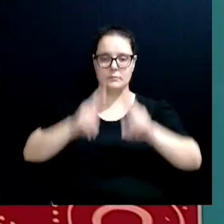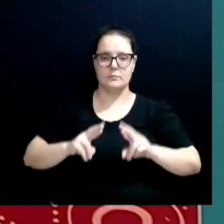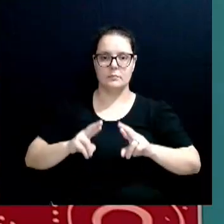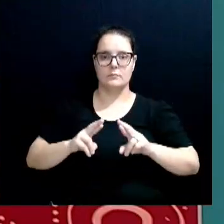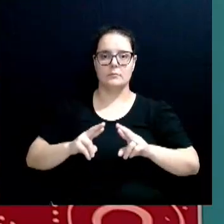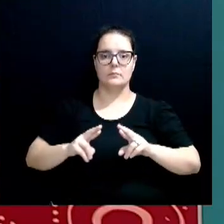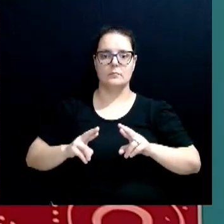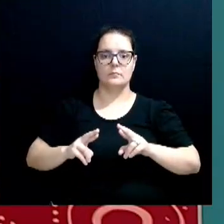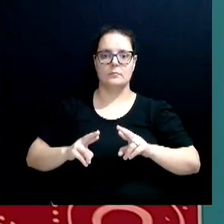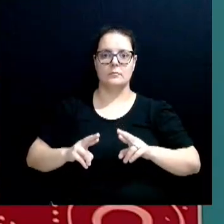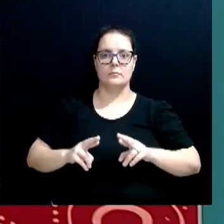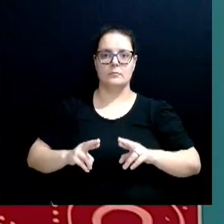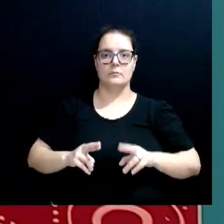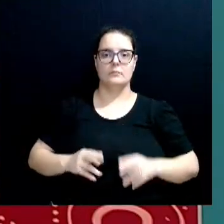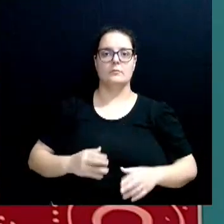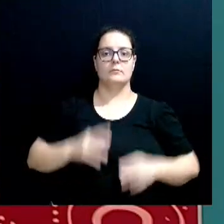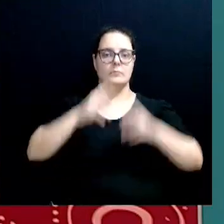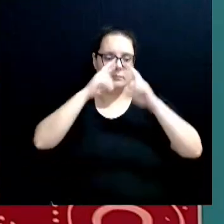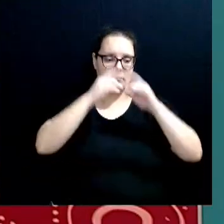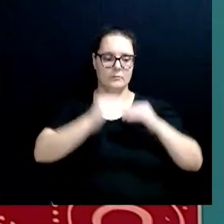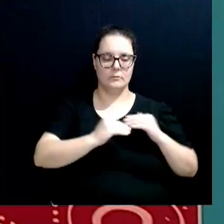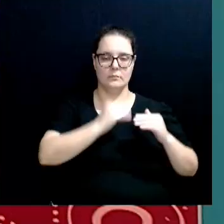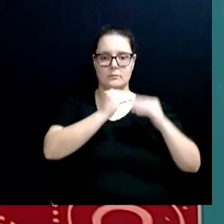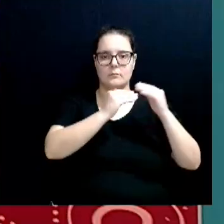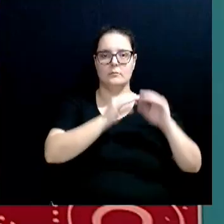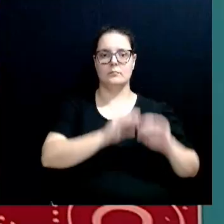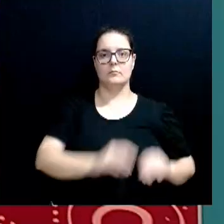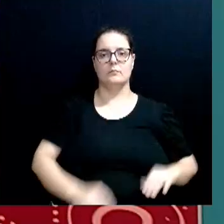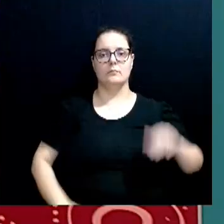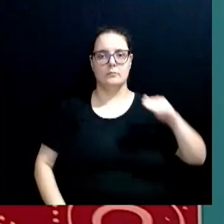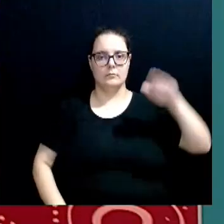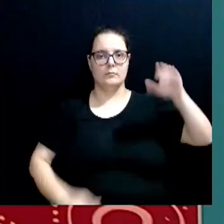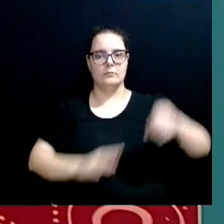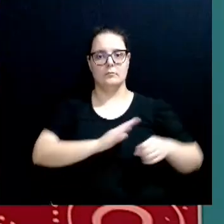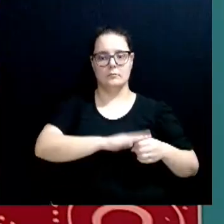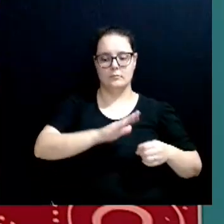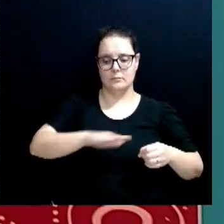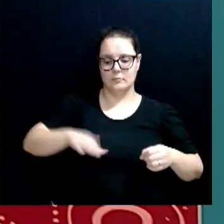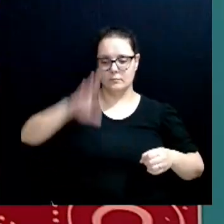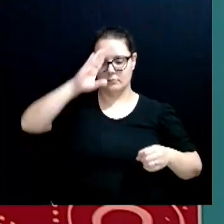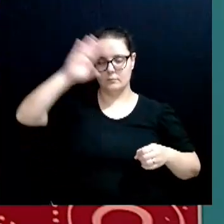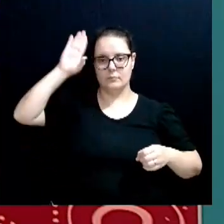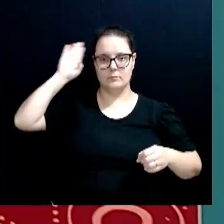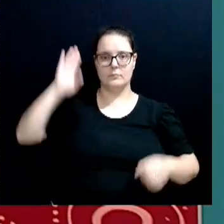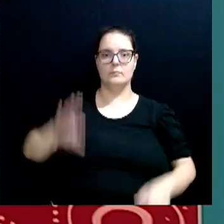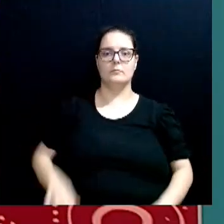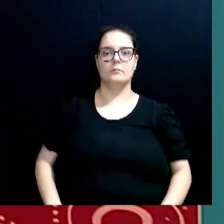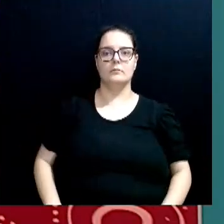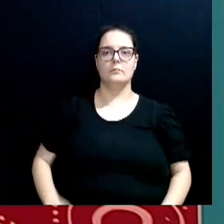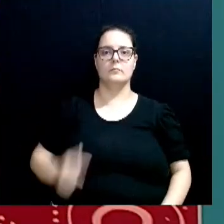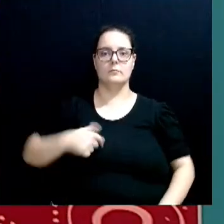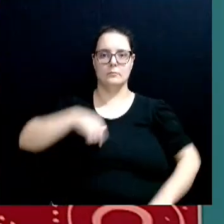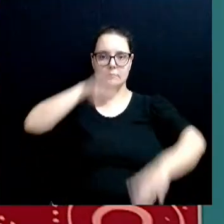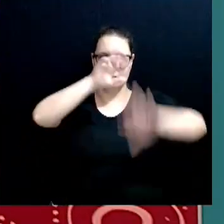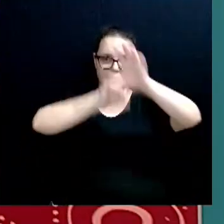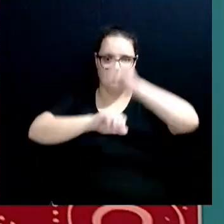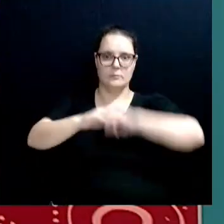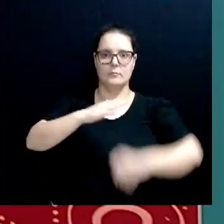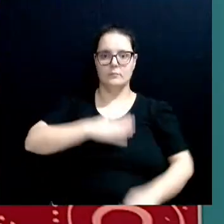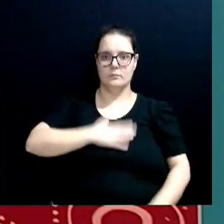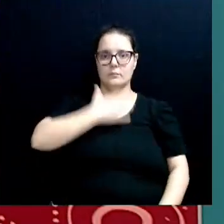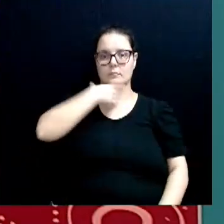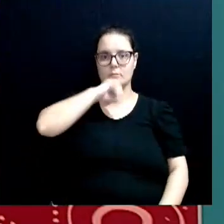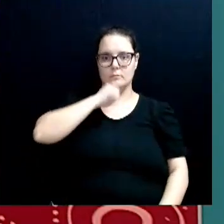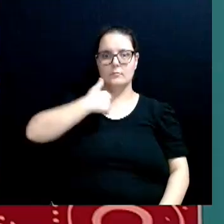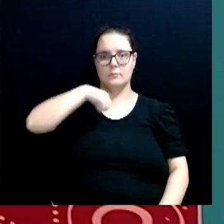com os mais velhos no candomblé. Eu aprendi com os meus pais. O